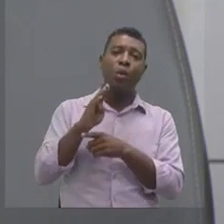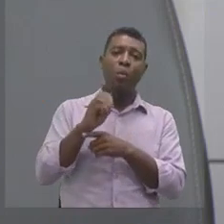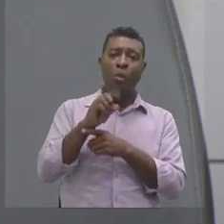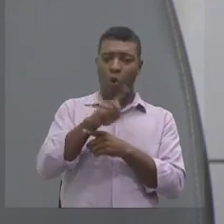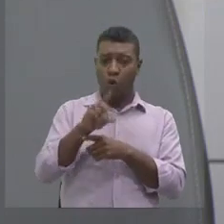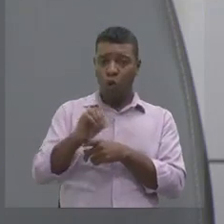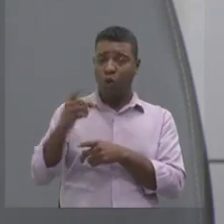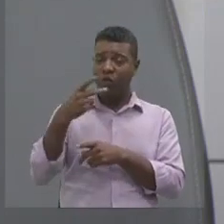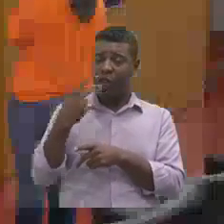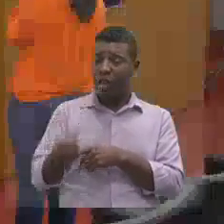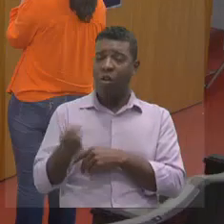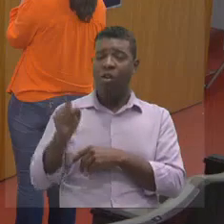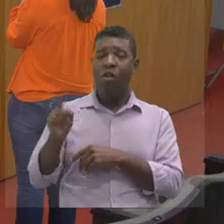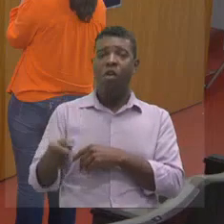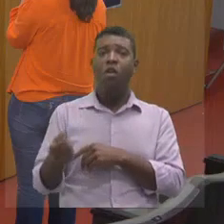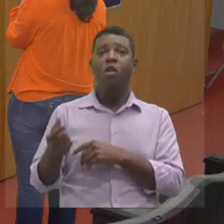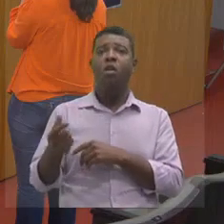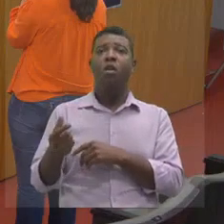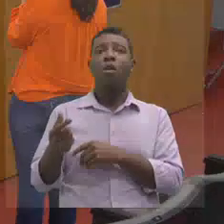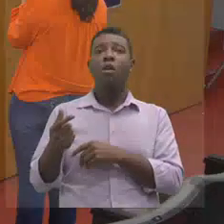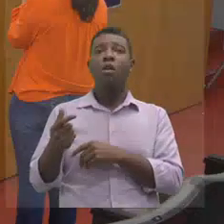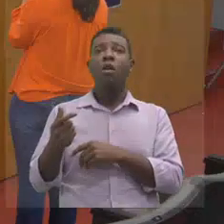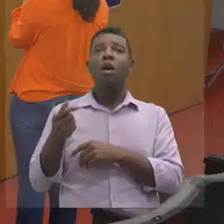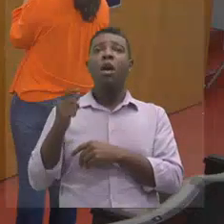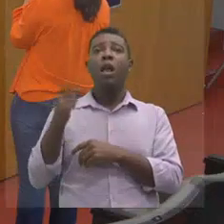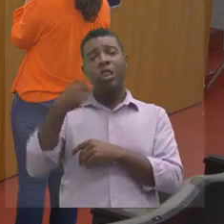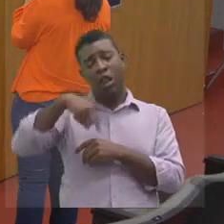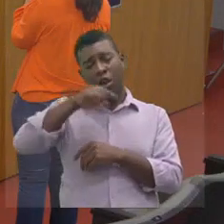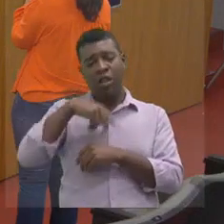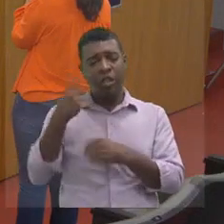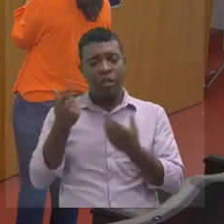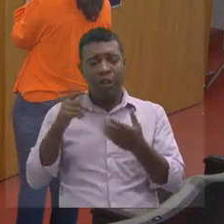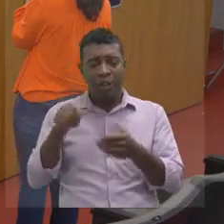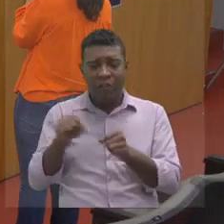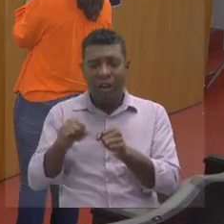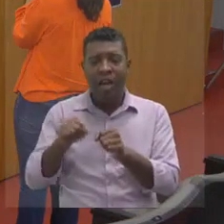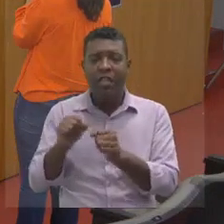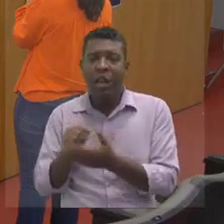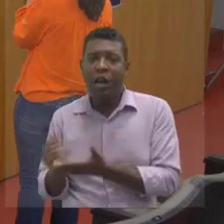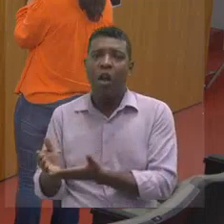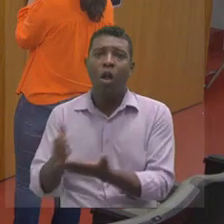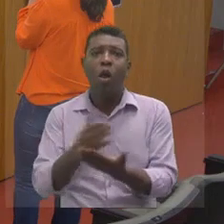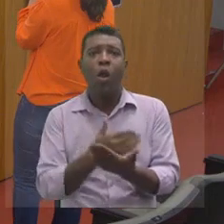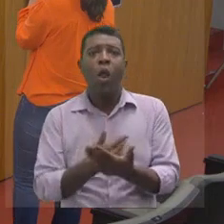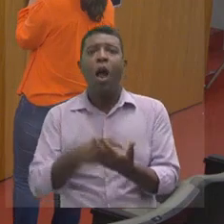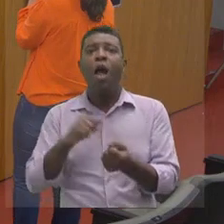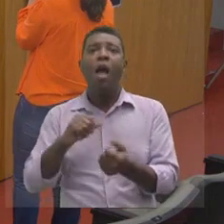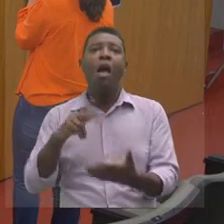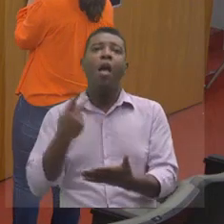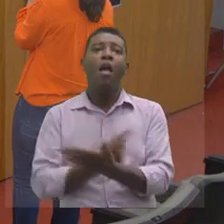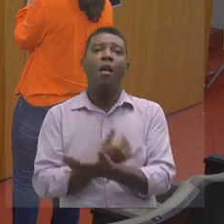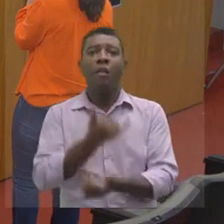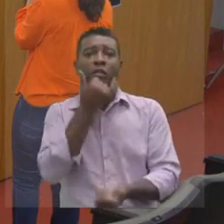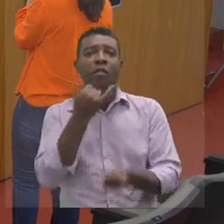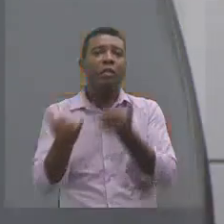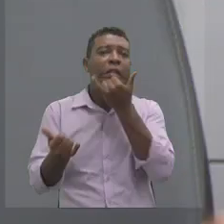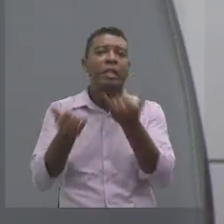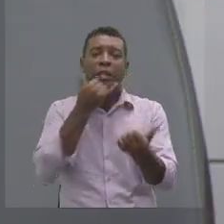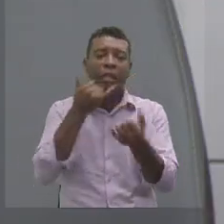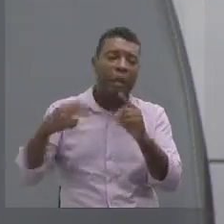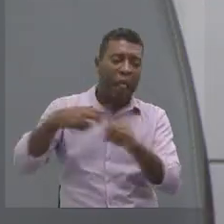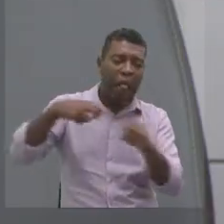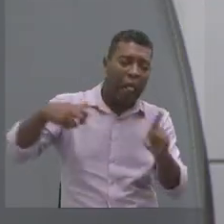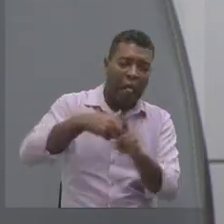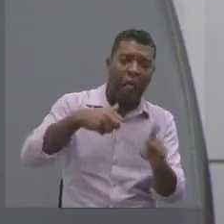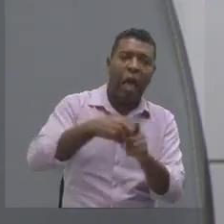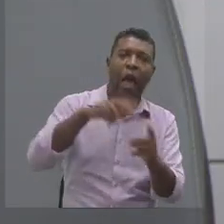muito feliz a importância de nós levantarmos e fazermos um mapeamento dos acidentes que acontecem na região do triângulo na região